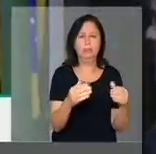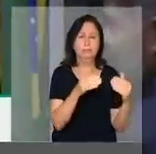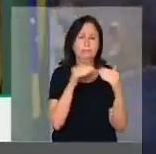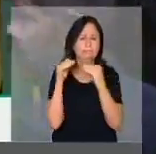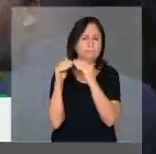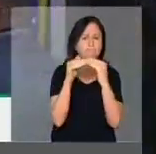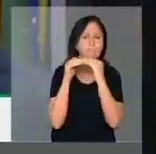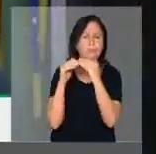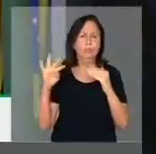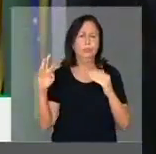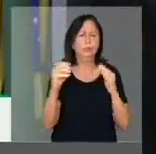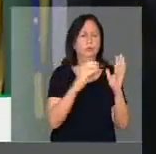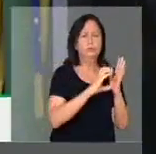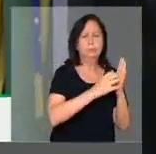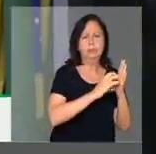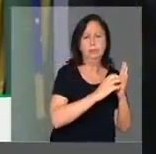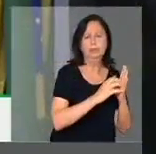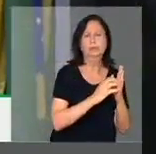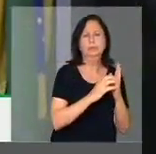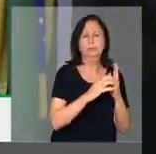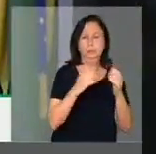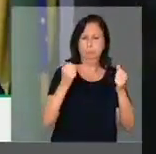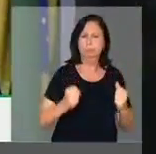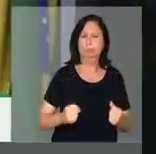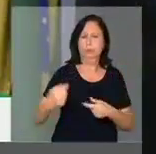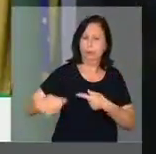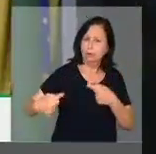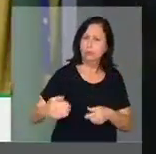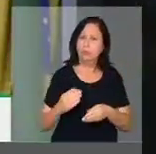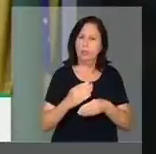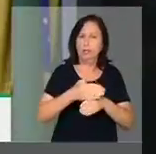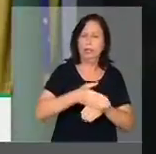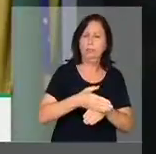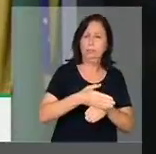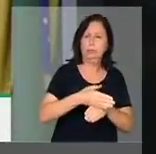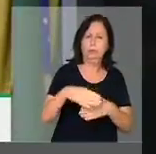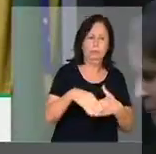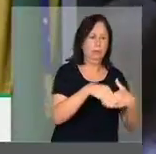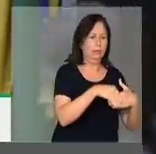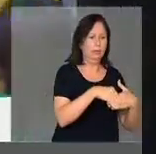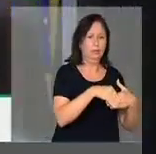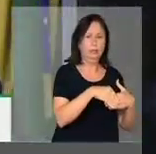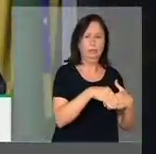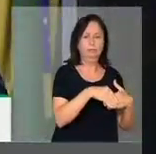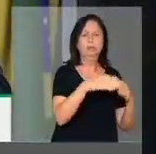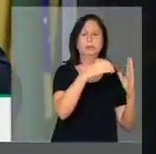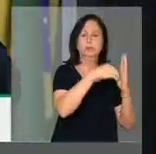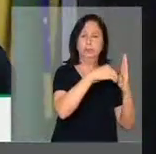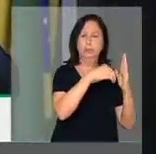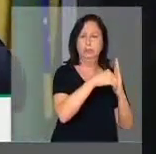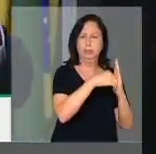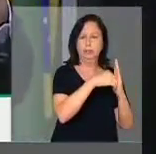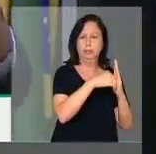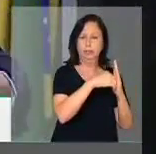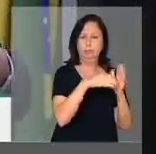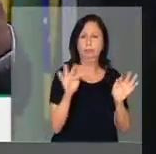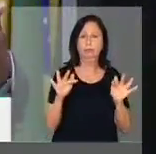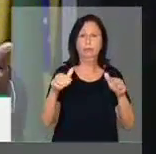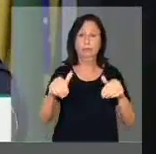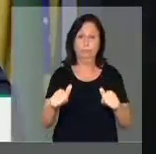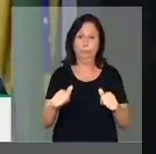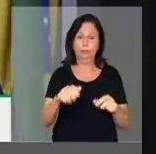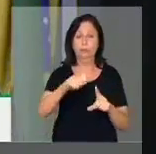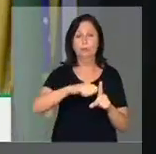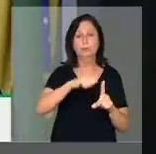políticos, aprova a emenda constitucional e manda para o Senado no final de novembro, já combinado com os senadores